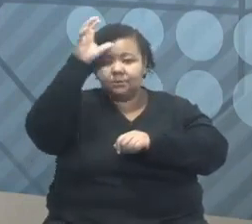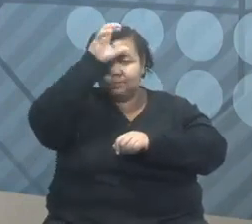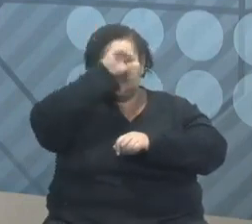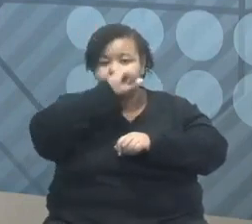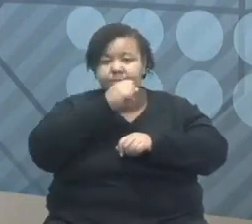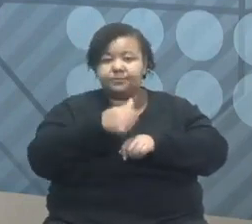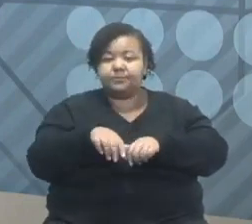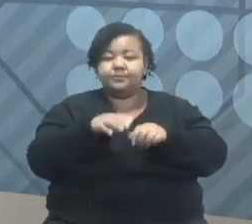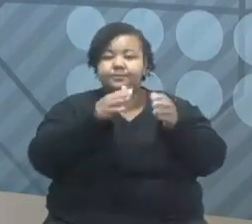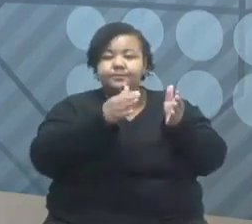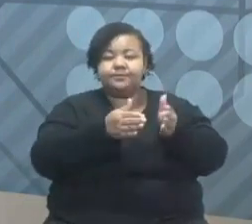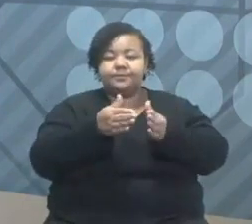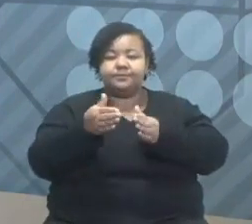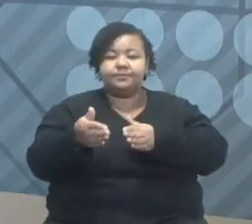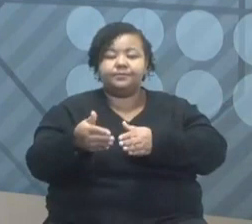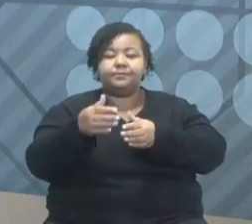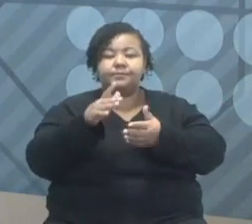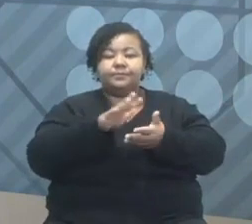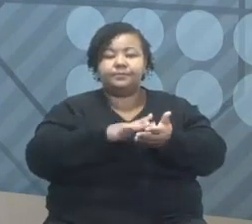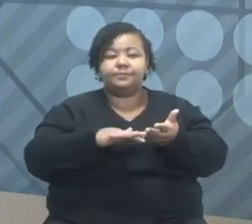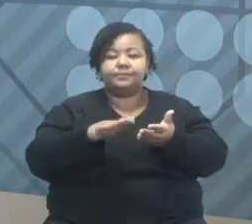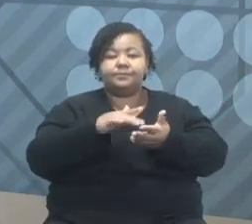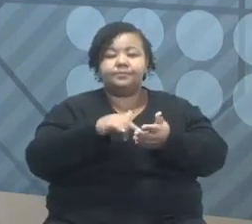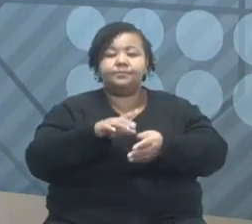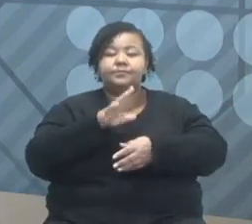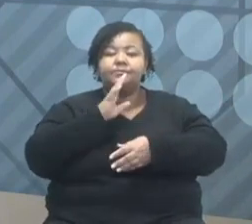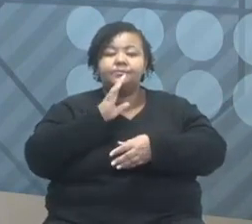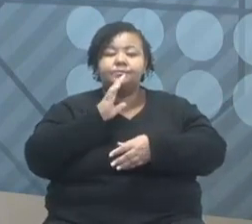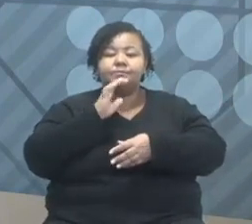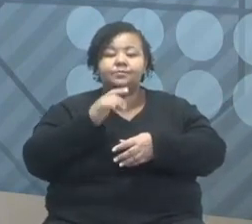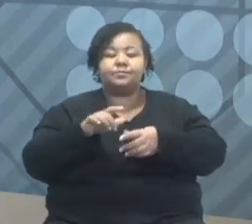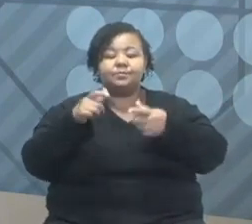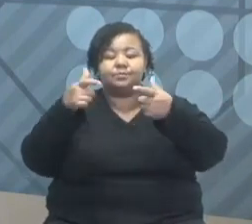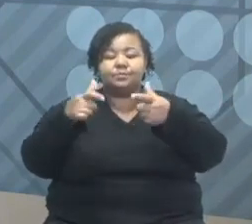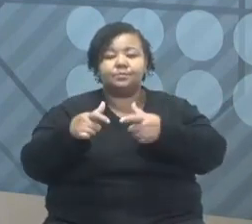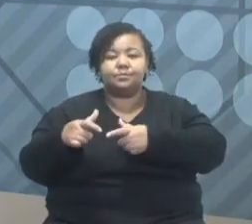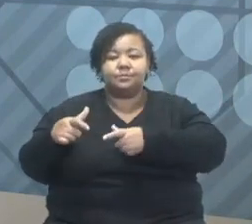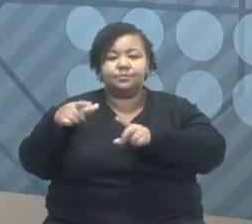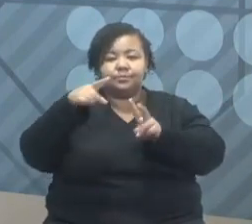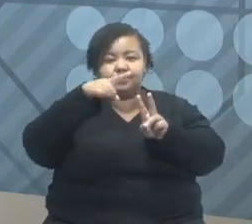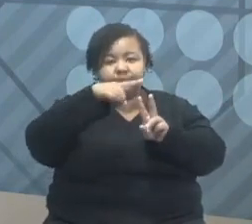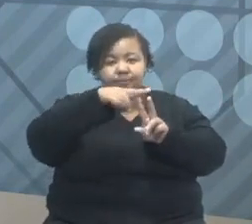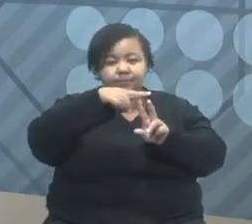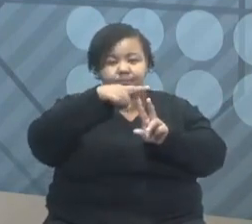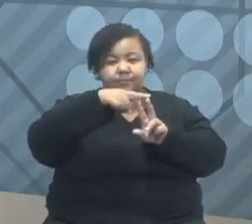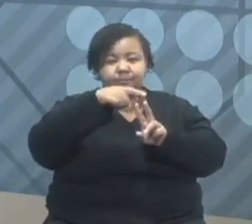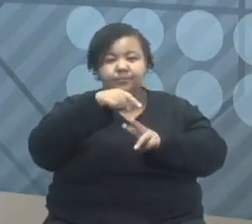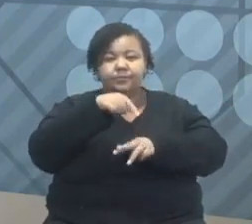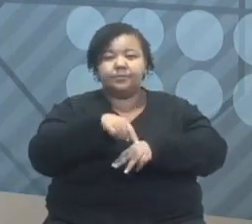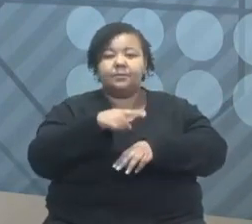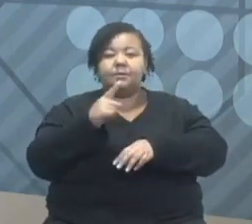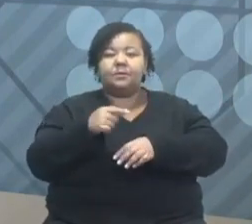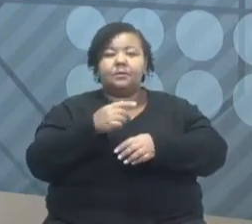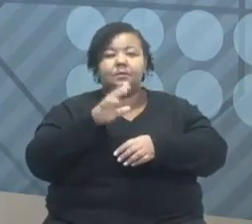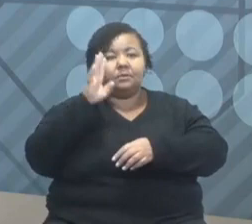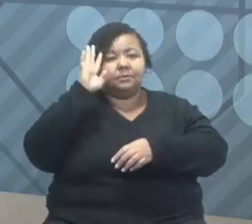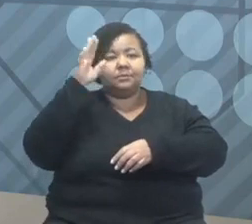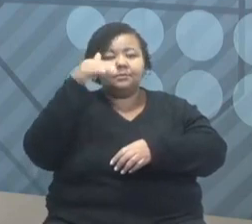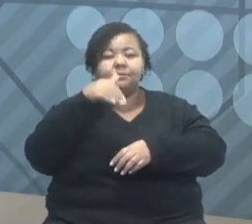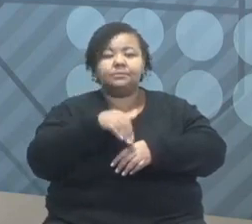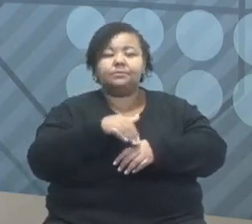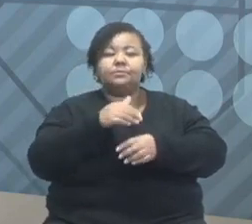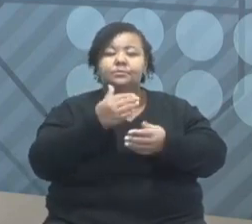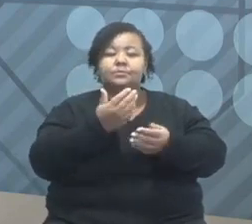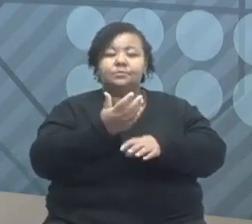sistematização da forma axiomática que conhecemos os espaços vetoriais. Então, esse conceito é essencial em álgebra